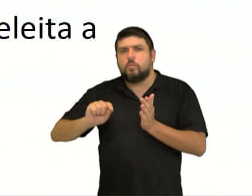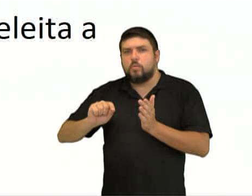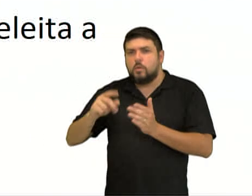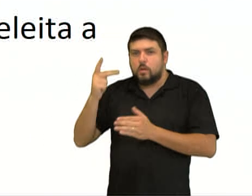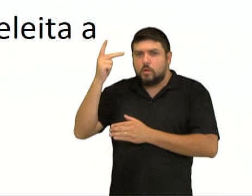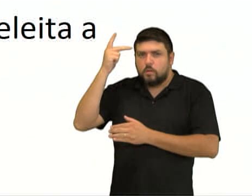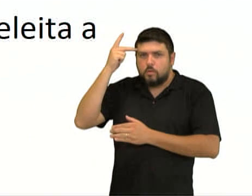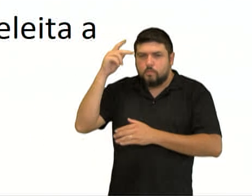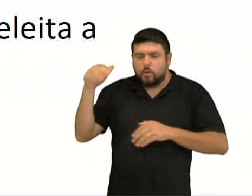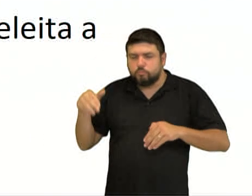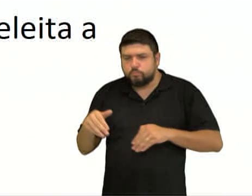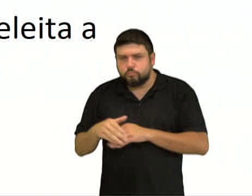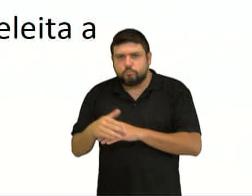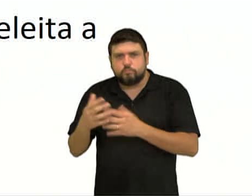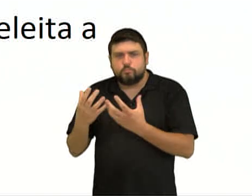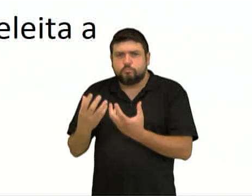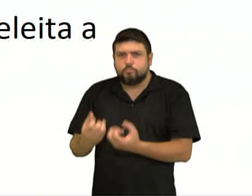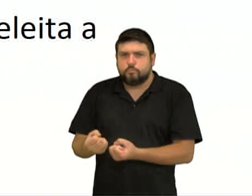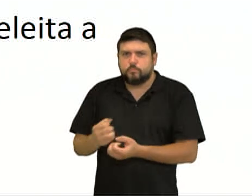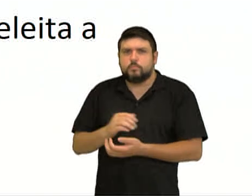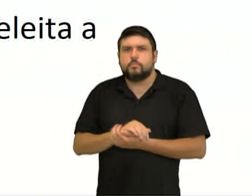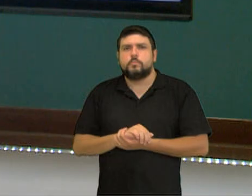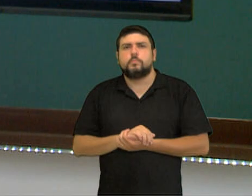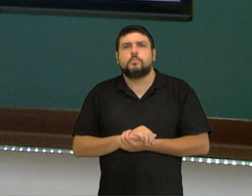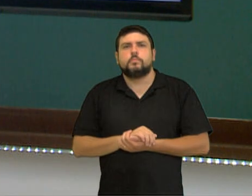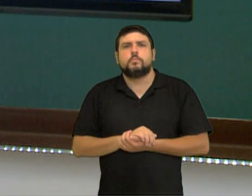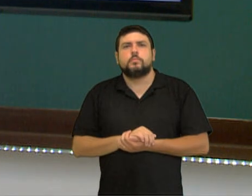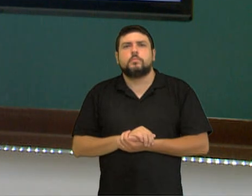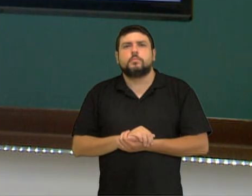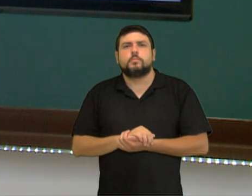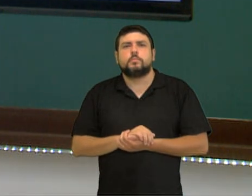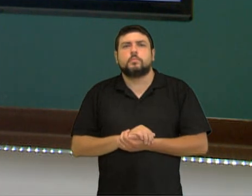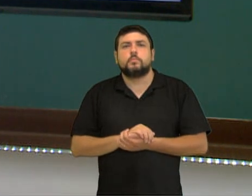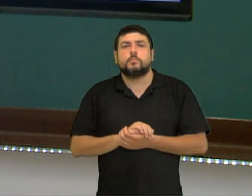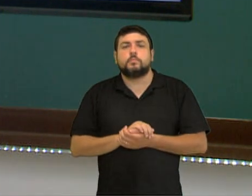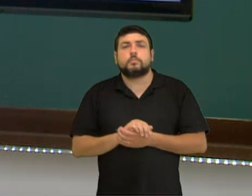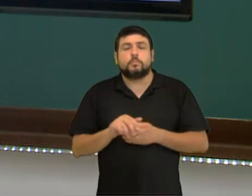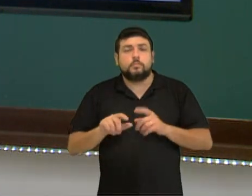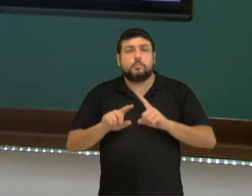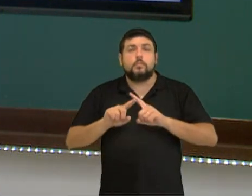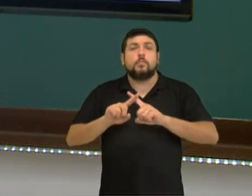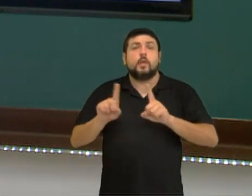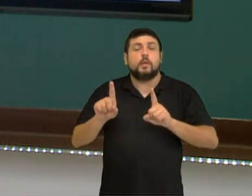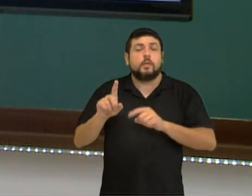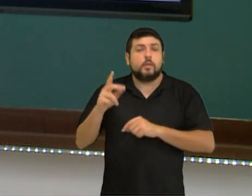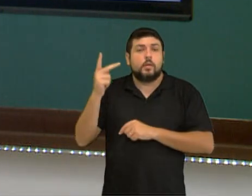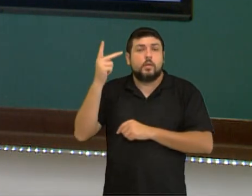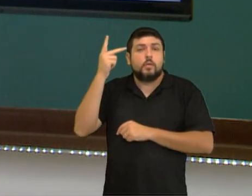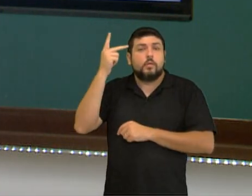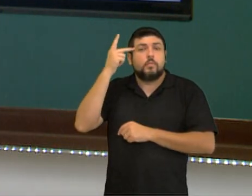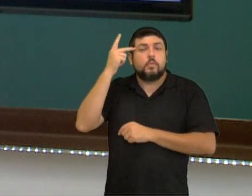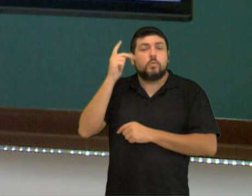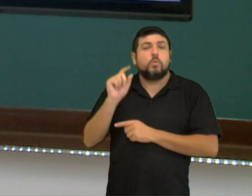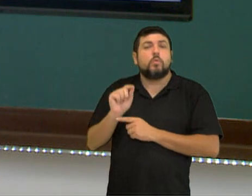Paulo. Os paulistas se renderam nessa guerra. Mas, porém, os paulistas se